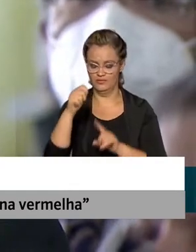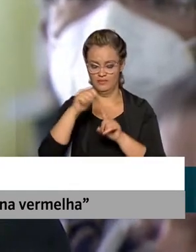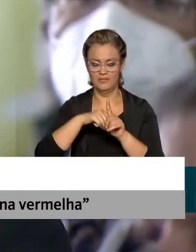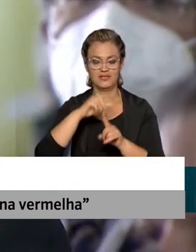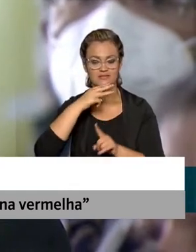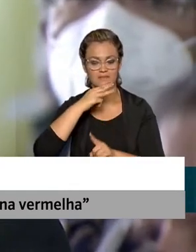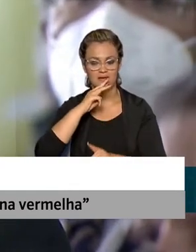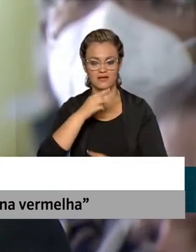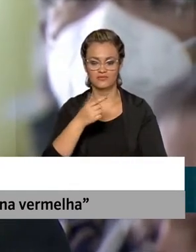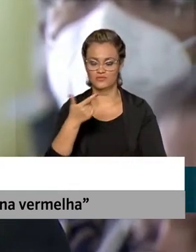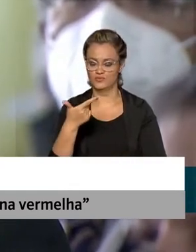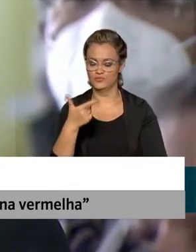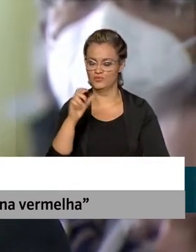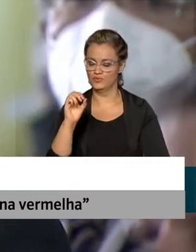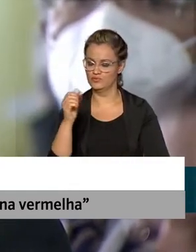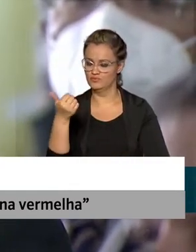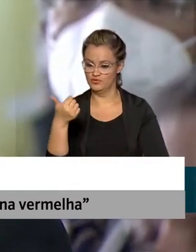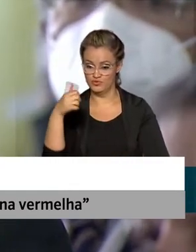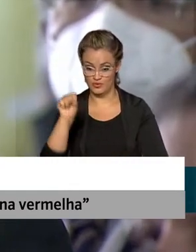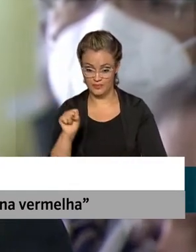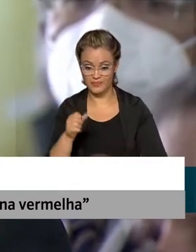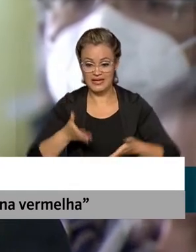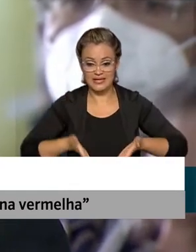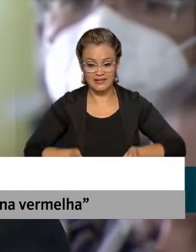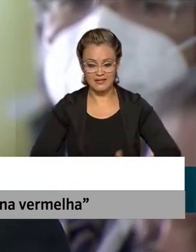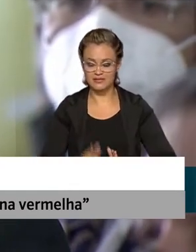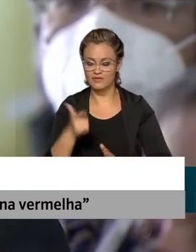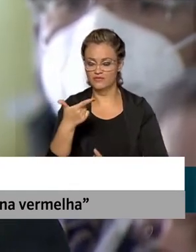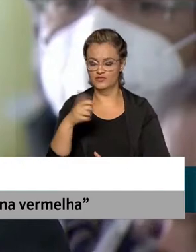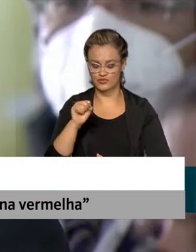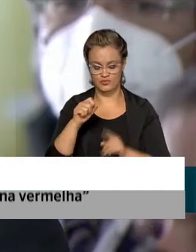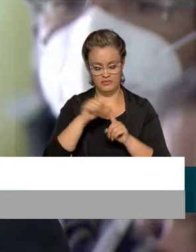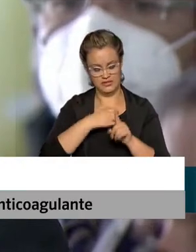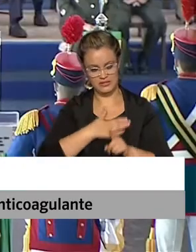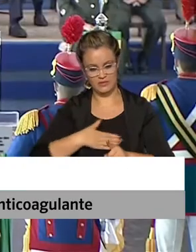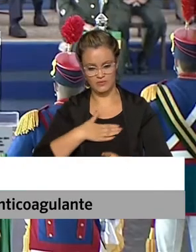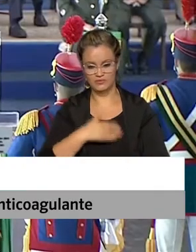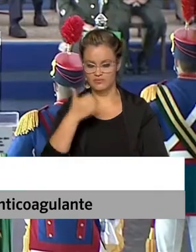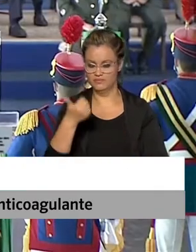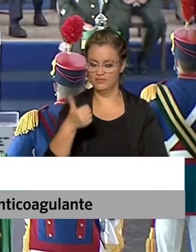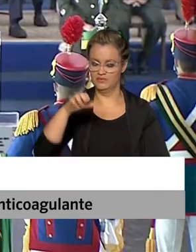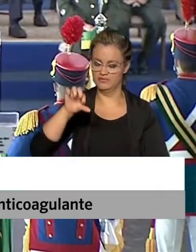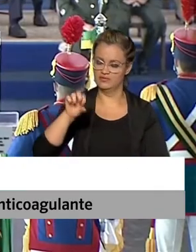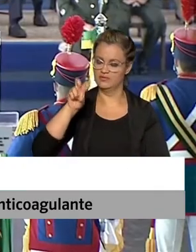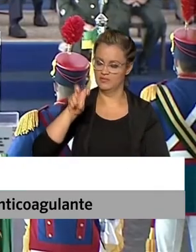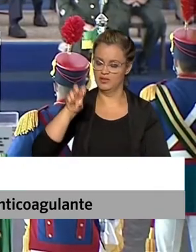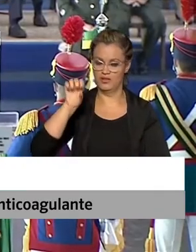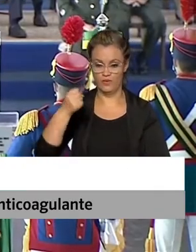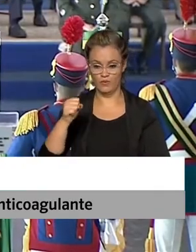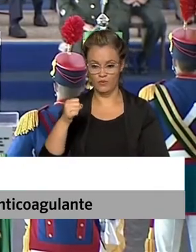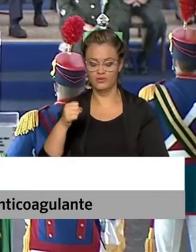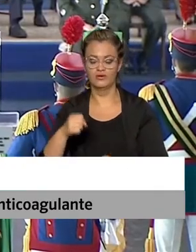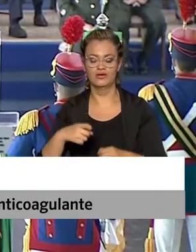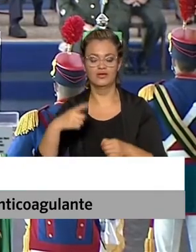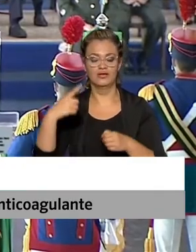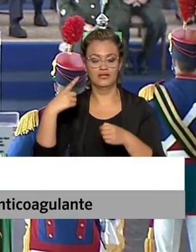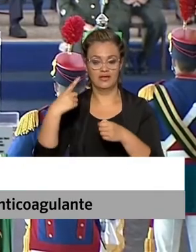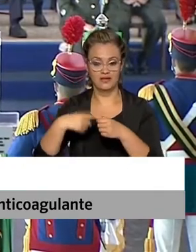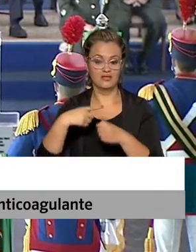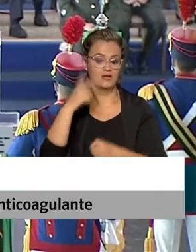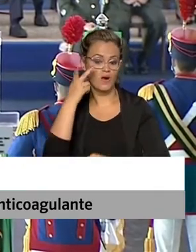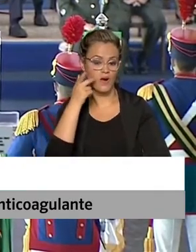de 2018. Nascido em 28 de agosto de 1958, na cidade de Iguatu,